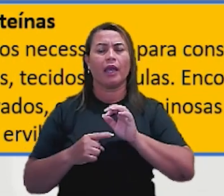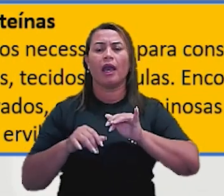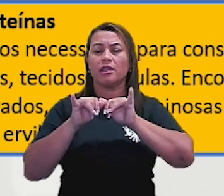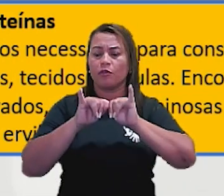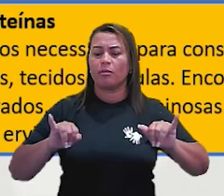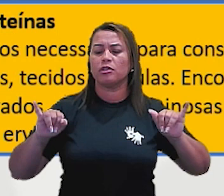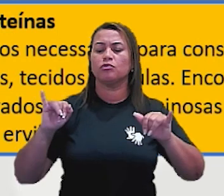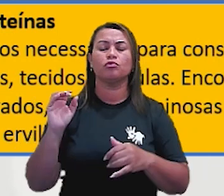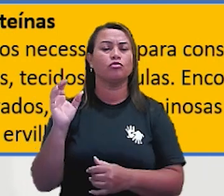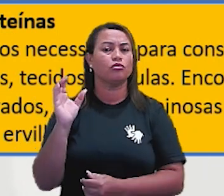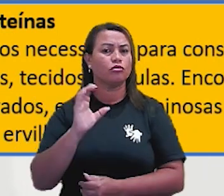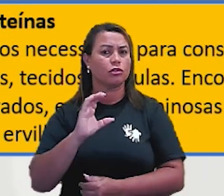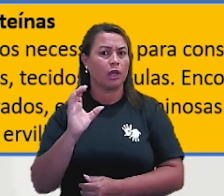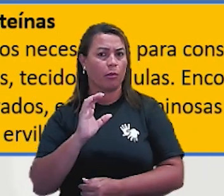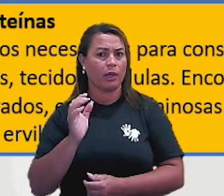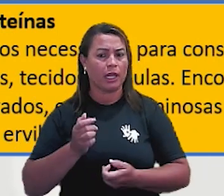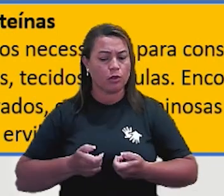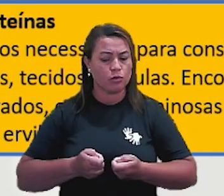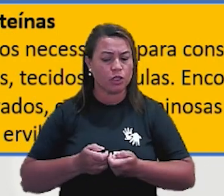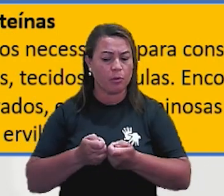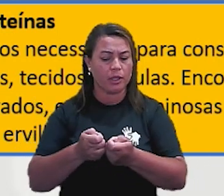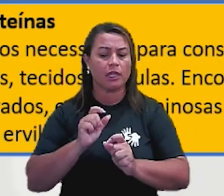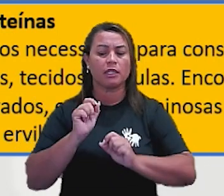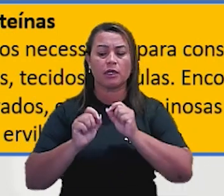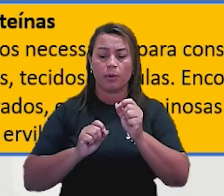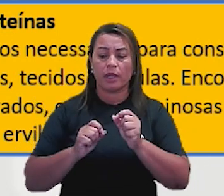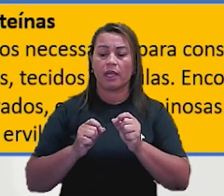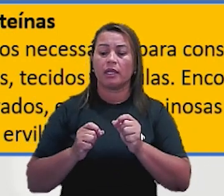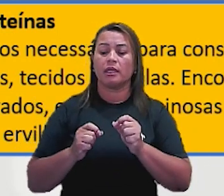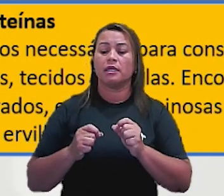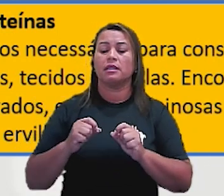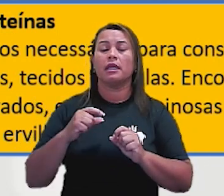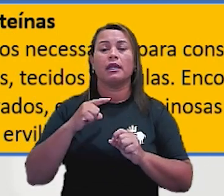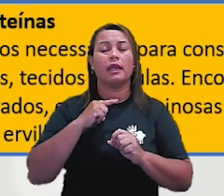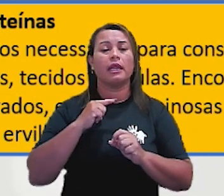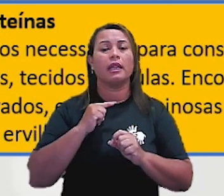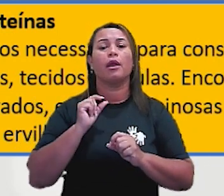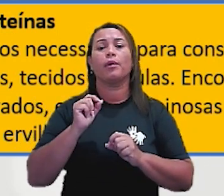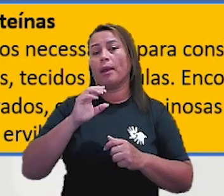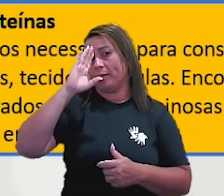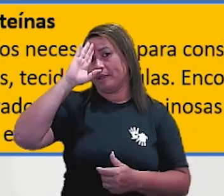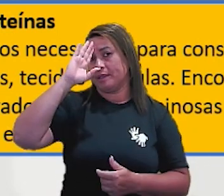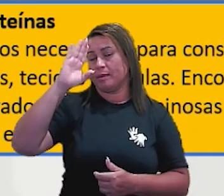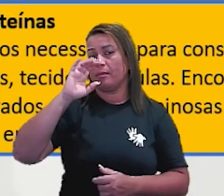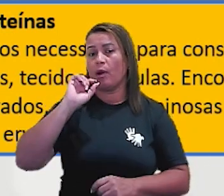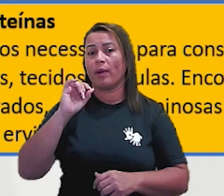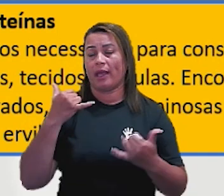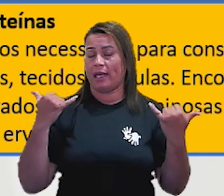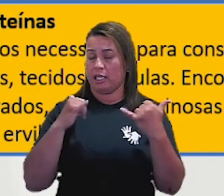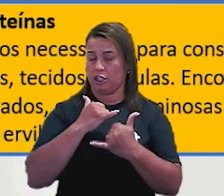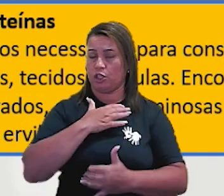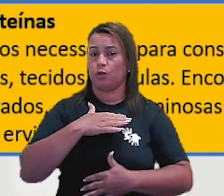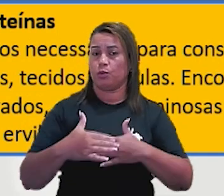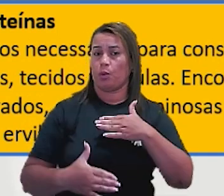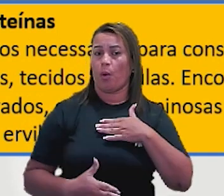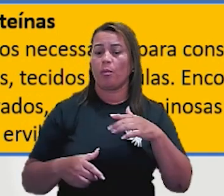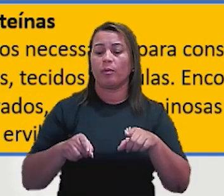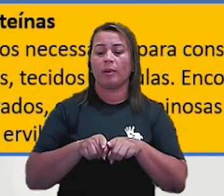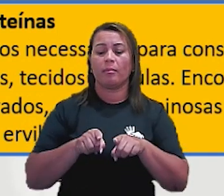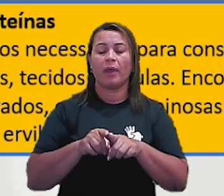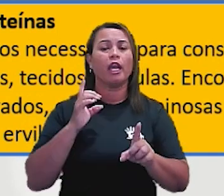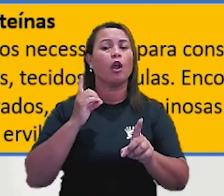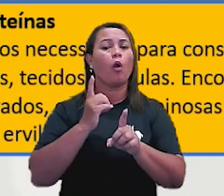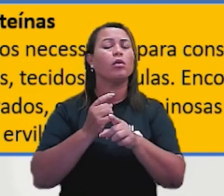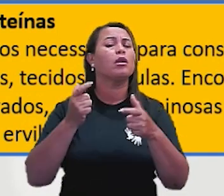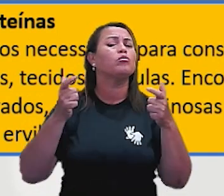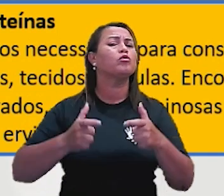dos carboidratos, né, que são o quê? São aqueles componentes dos alimentos, né? Tem a principal função de fornecer energia para o nosso corpo. Então, onde é que a gente encontra